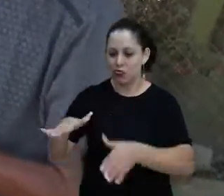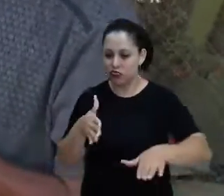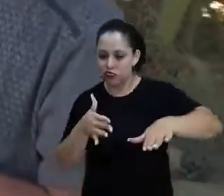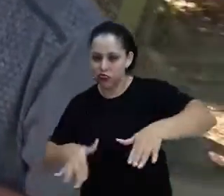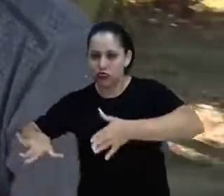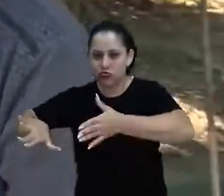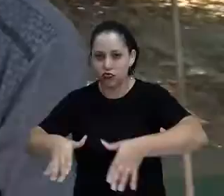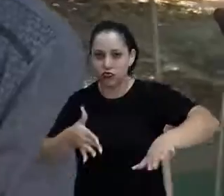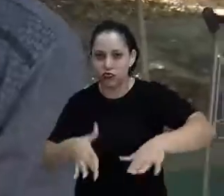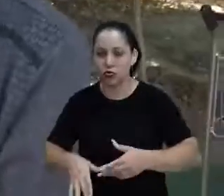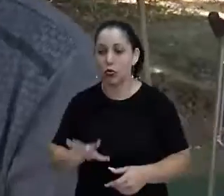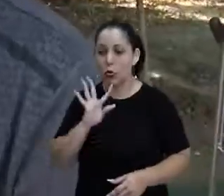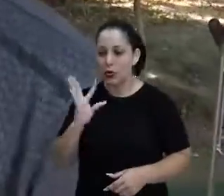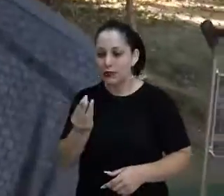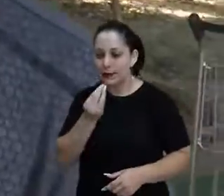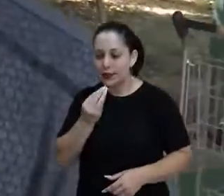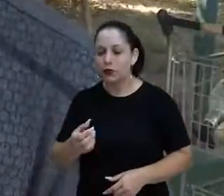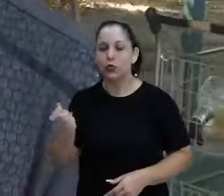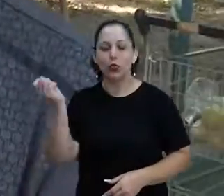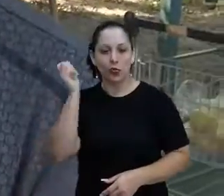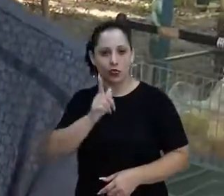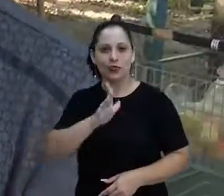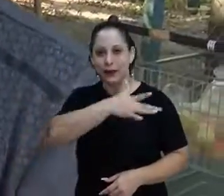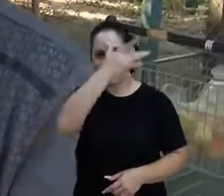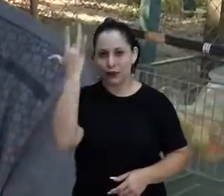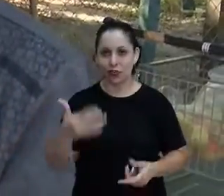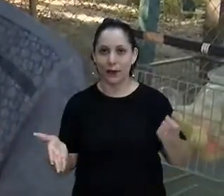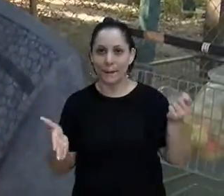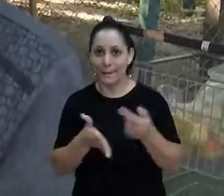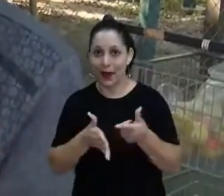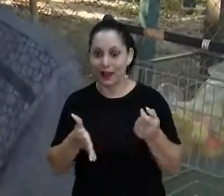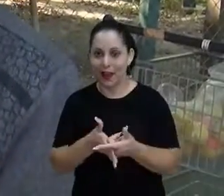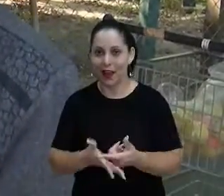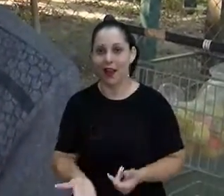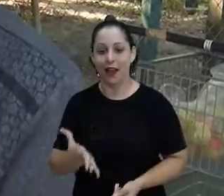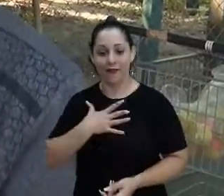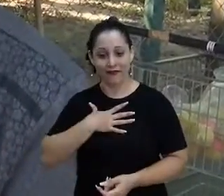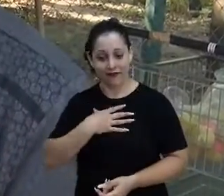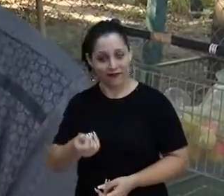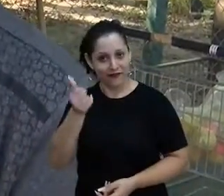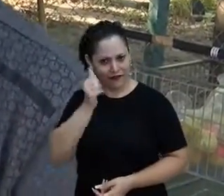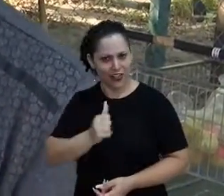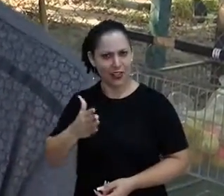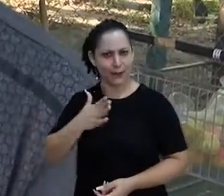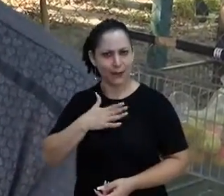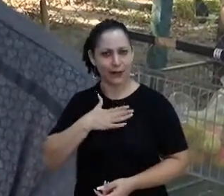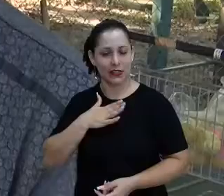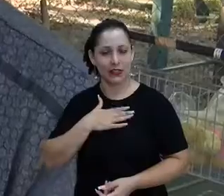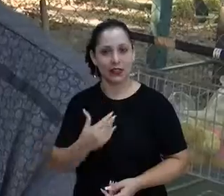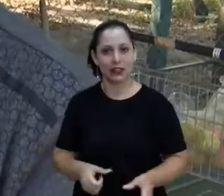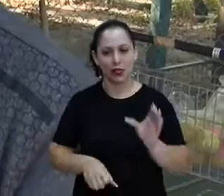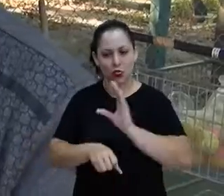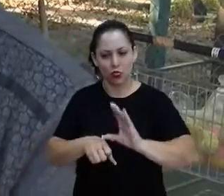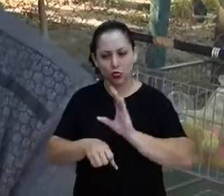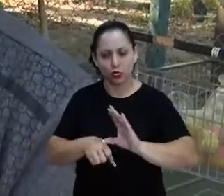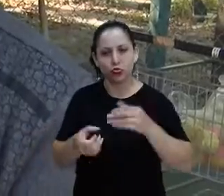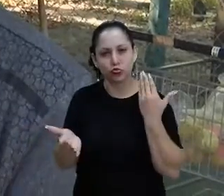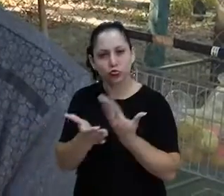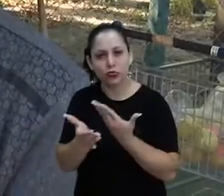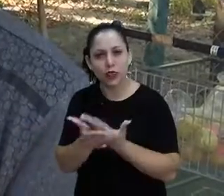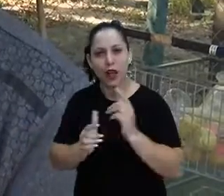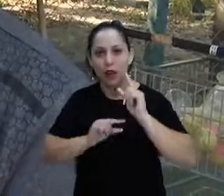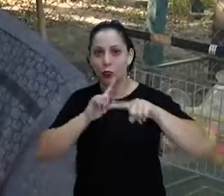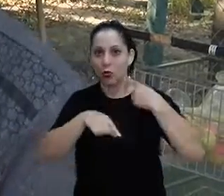hóquei, consegui algumas pessoas pagar para minha filha no curso de Fernandinho. Hoje ela, para o ano que